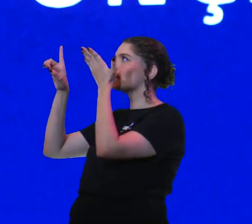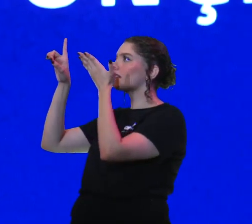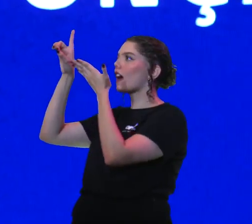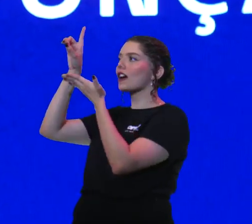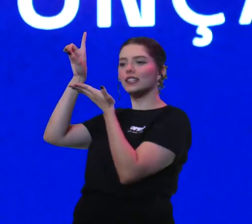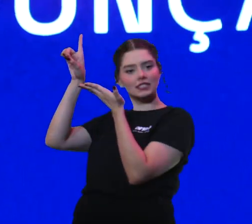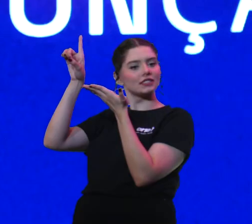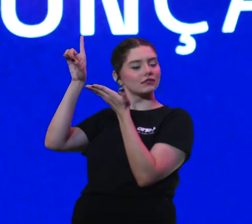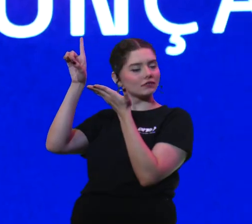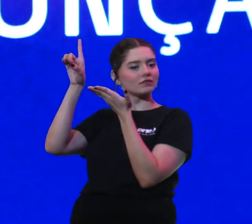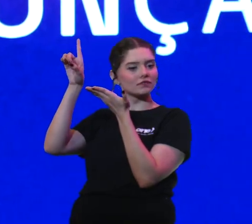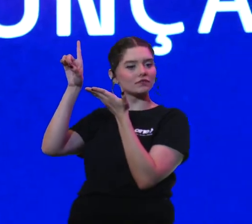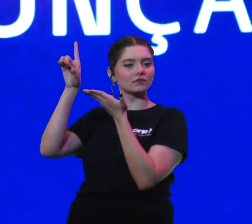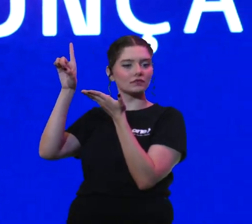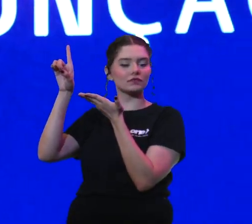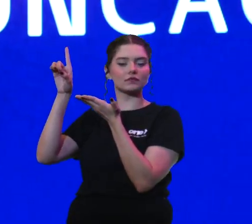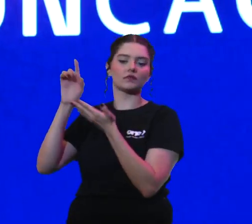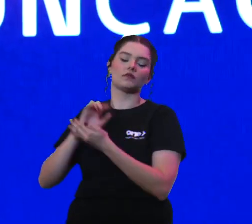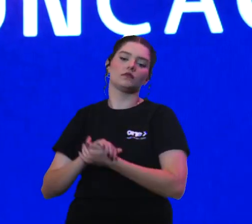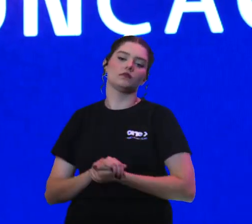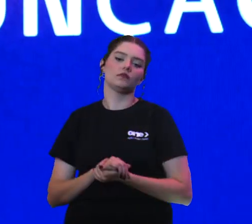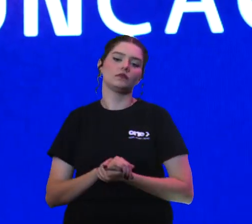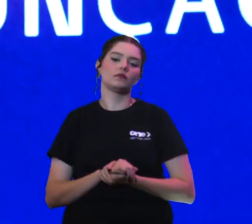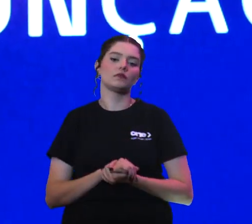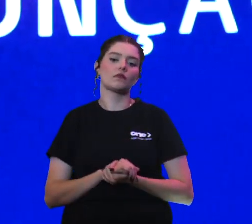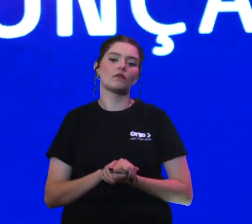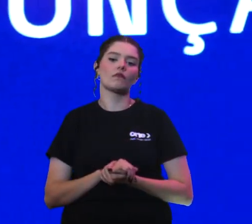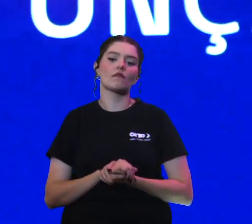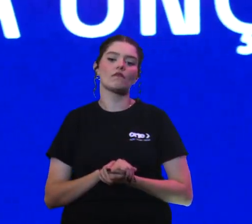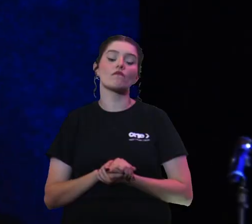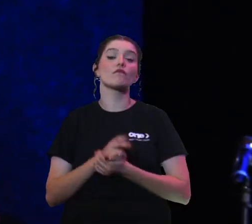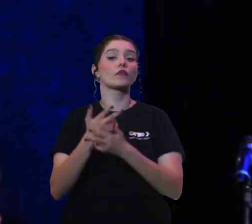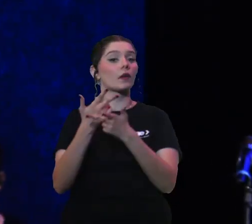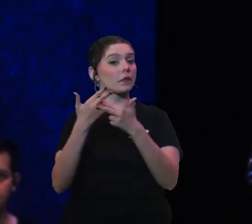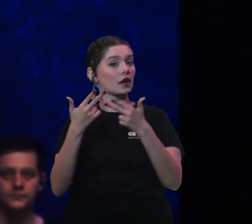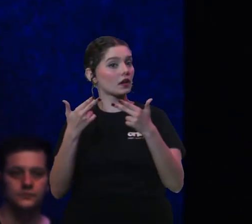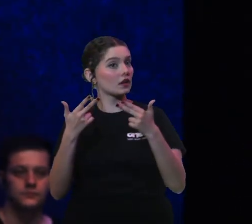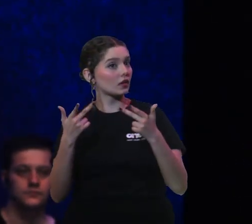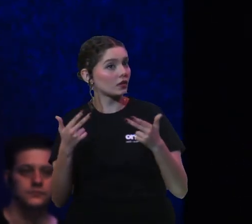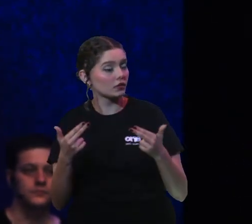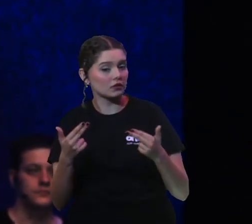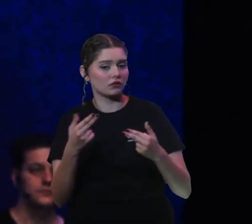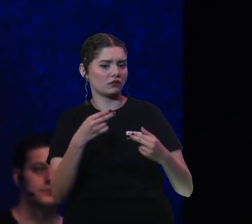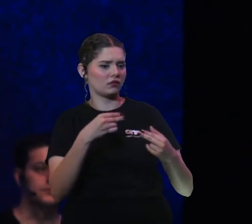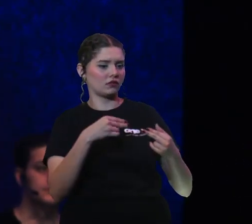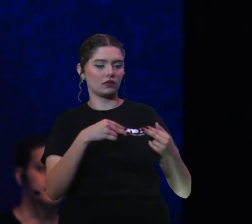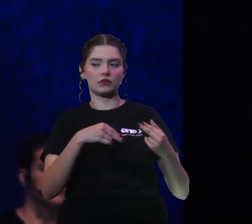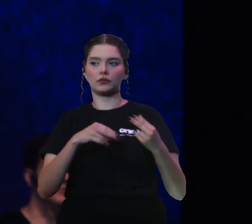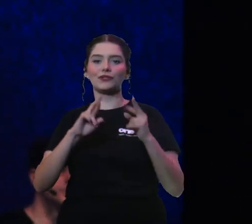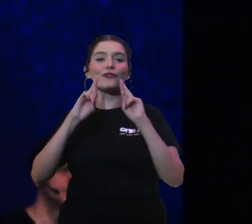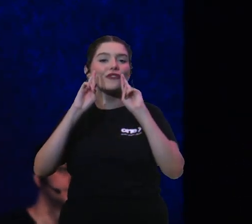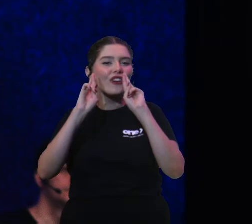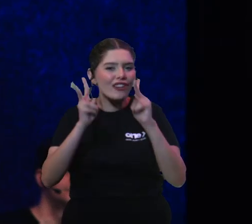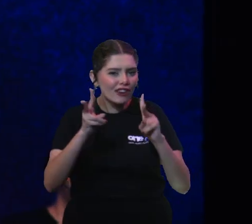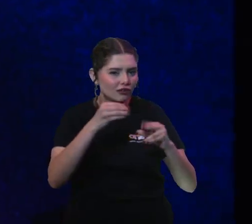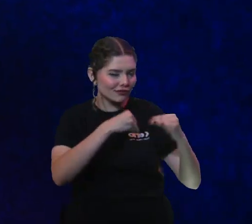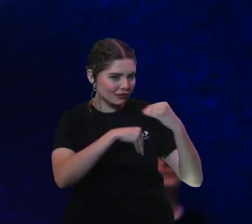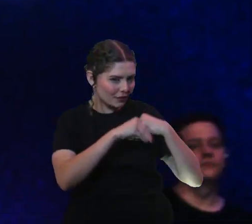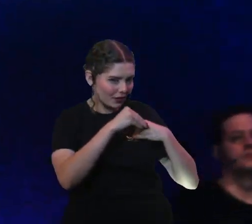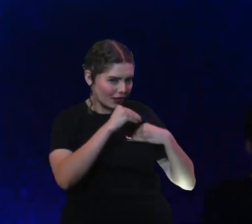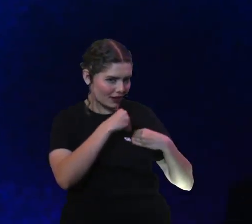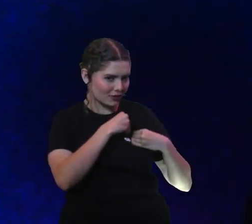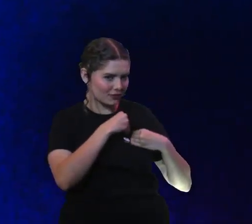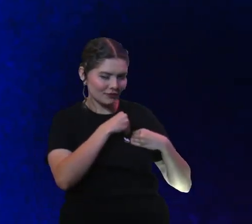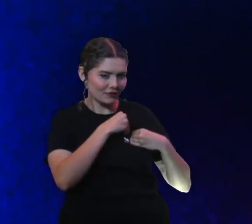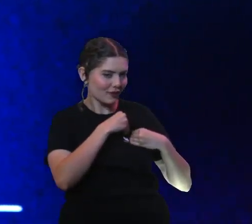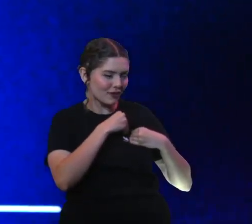coisas que são espirituais, para coisas que não têm a ver com o pecado. E o que o Senhor estava dizendo para aquele povo